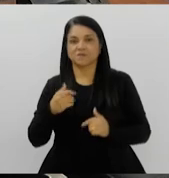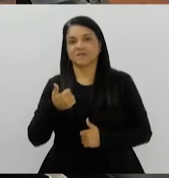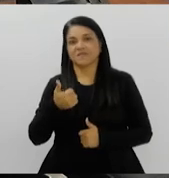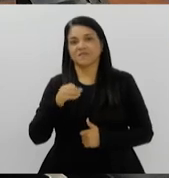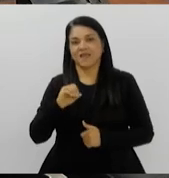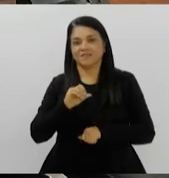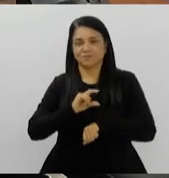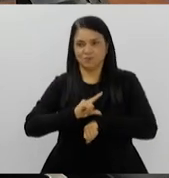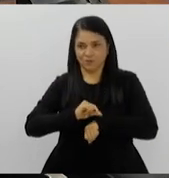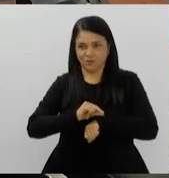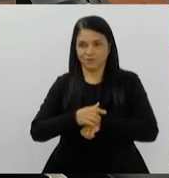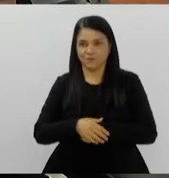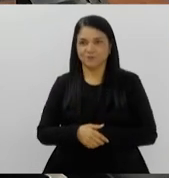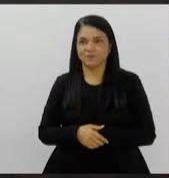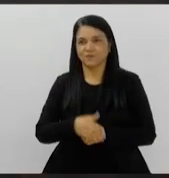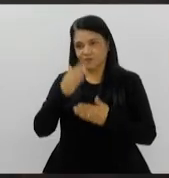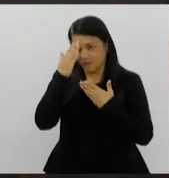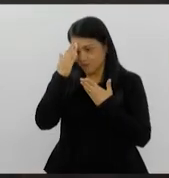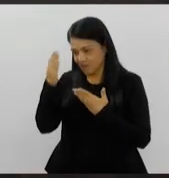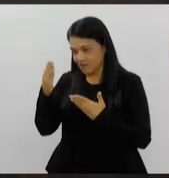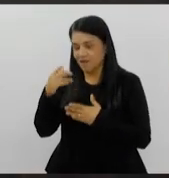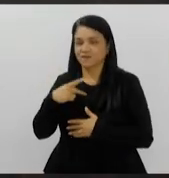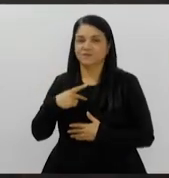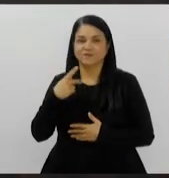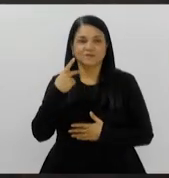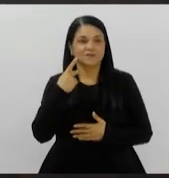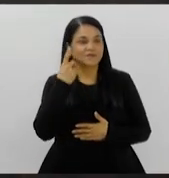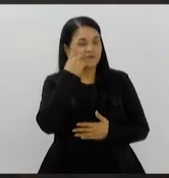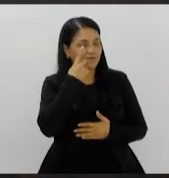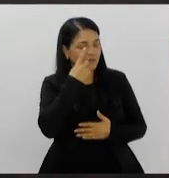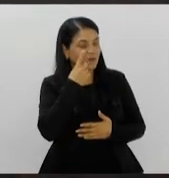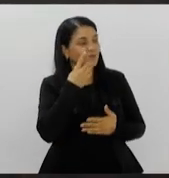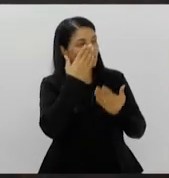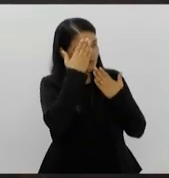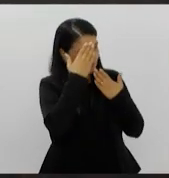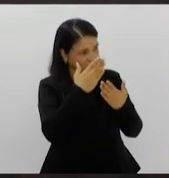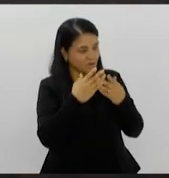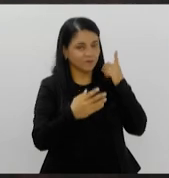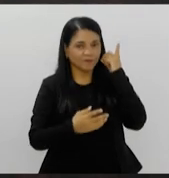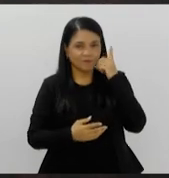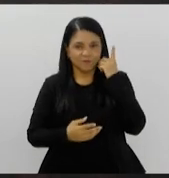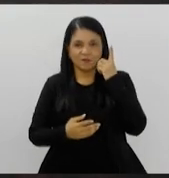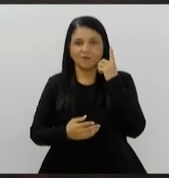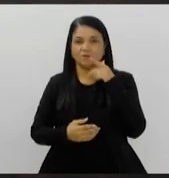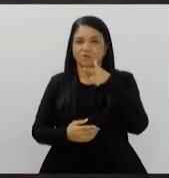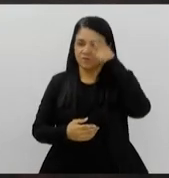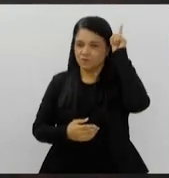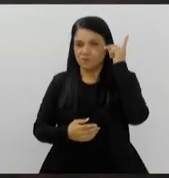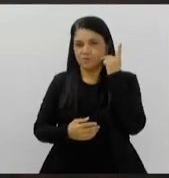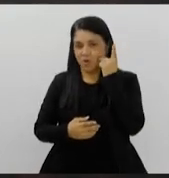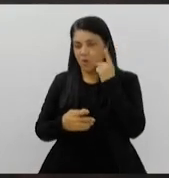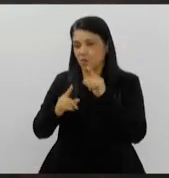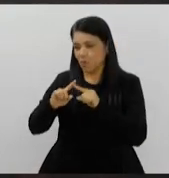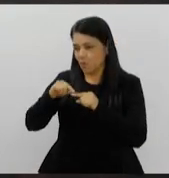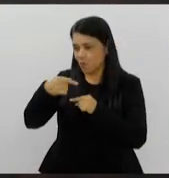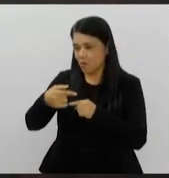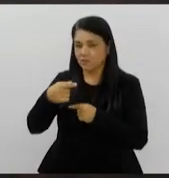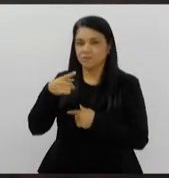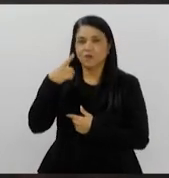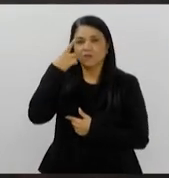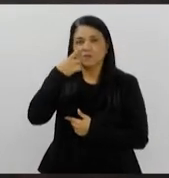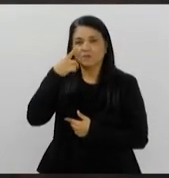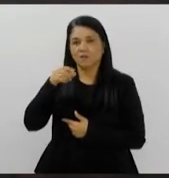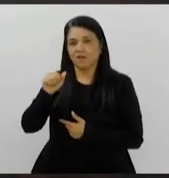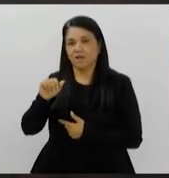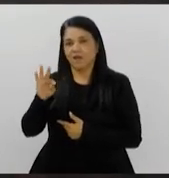presidente. Obrigado, deputado Luiz Paulo. A próxima seria o deputado Átila Nunes, mas, gentilmente, ele